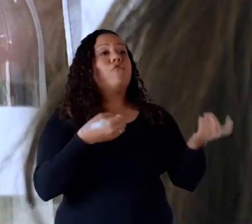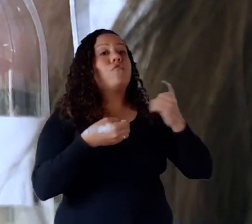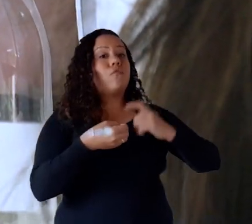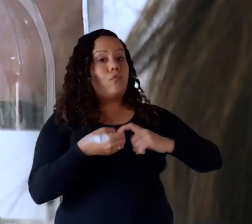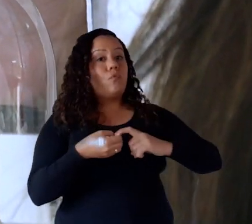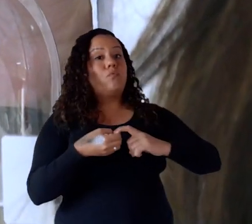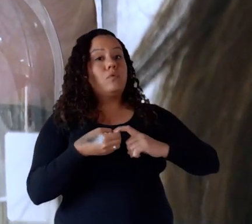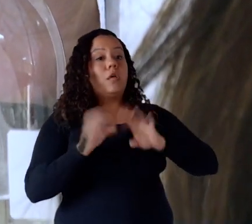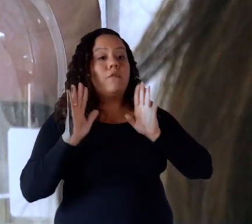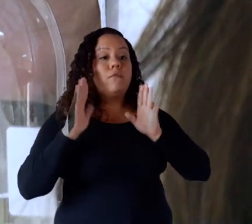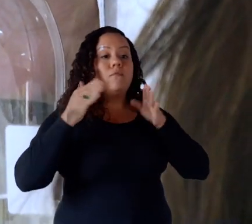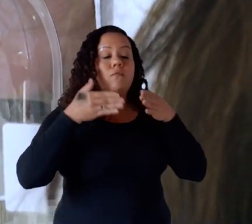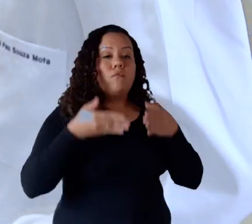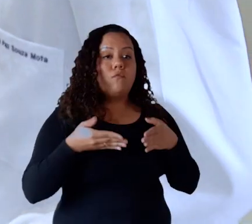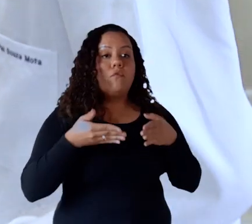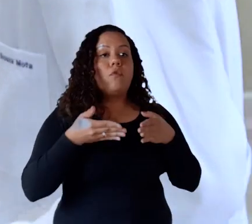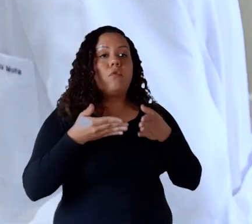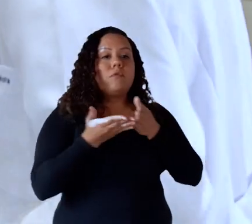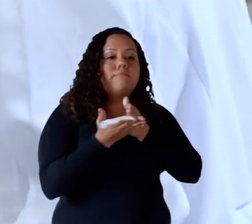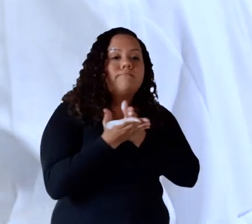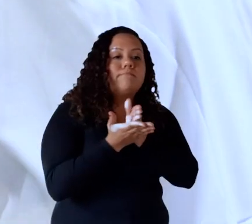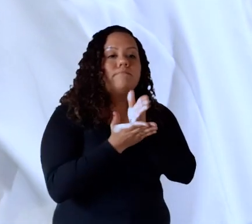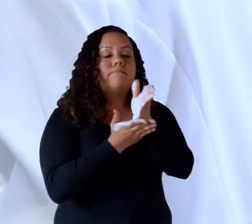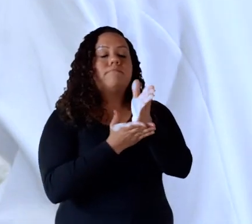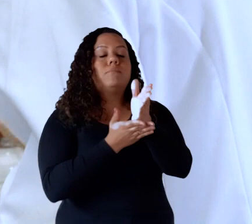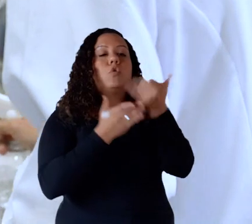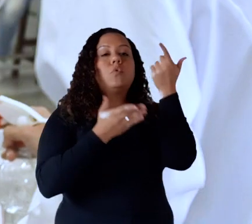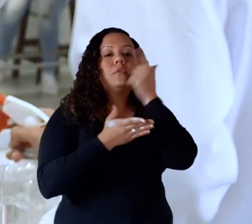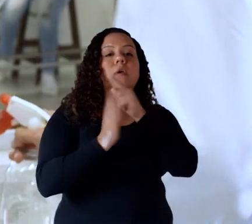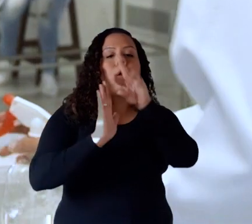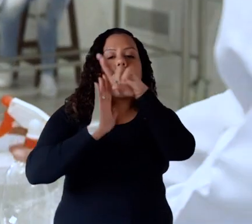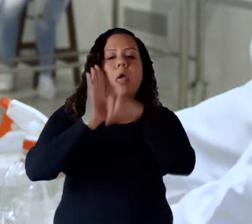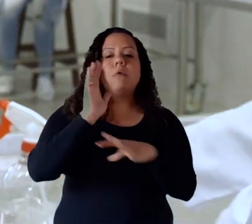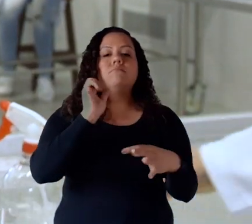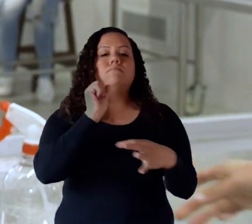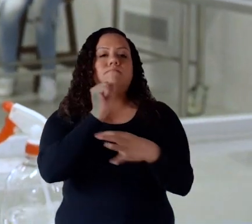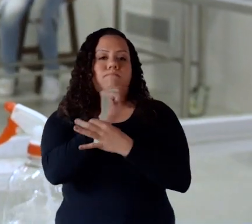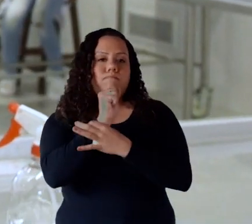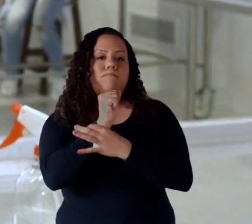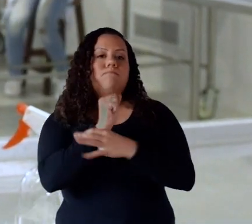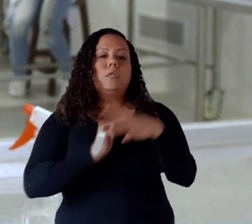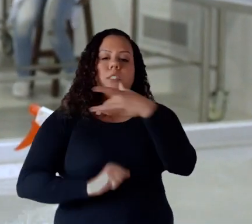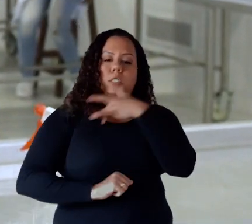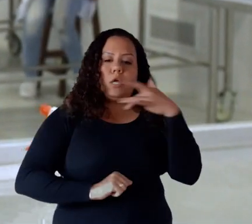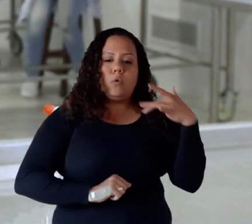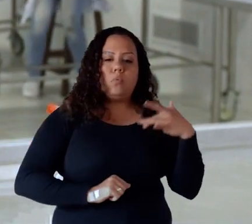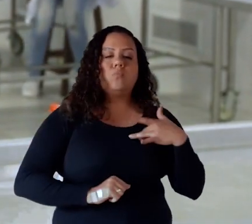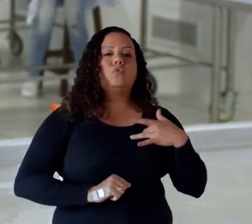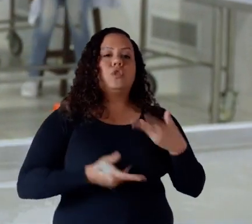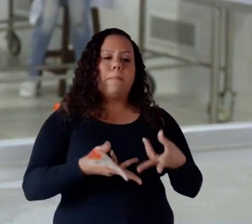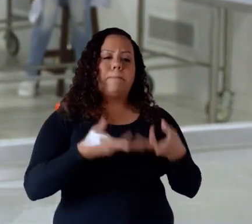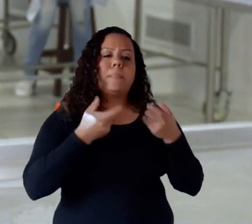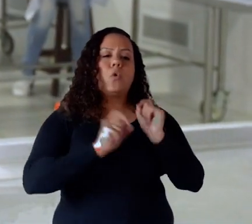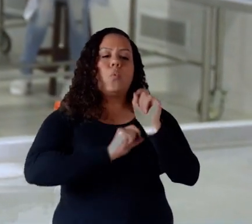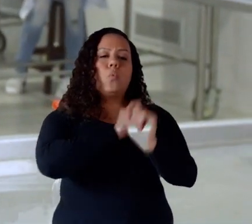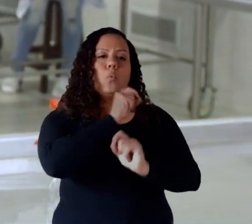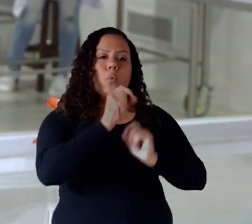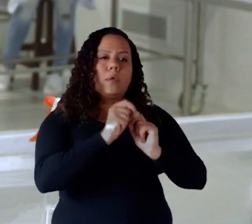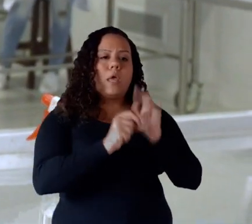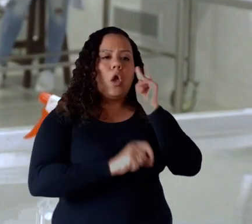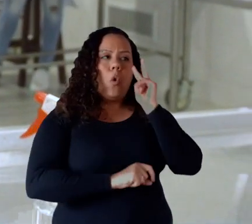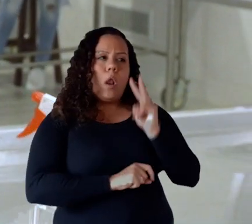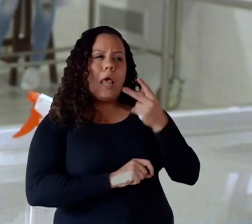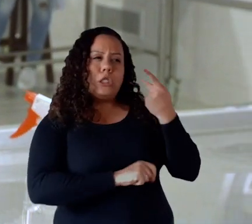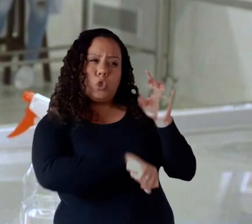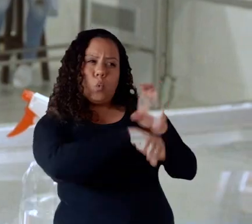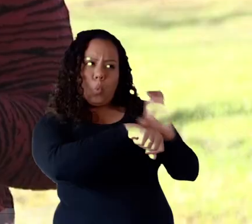as questões correspondentes a esse retorno referentes ao segmento dos protocolos de